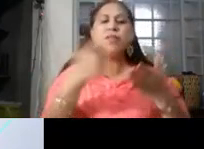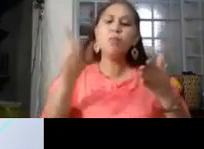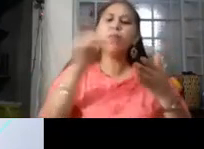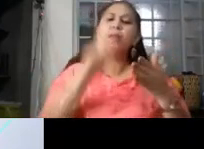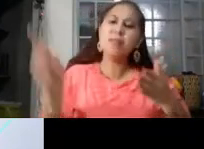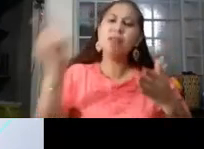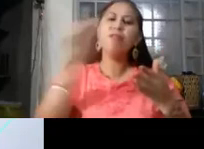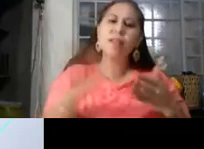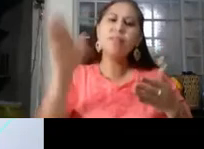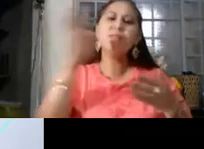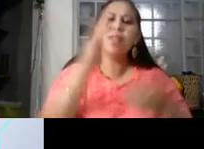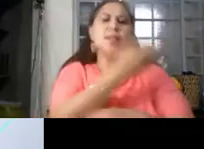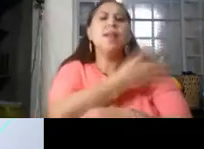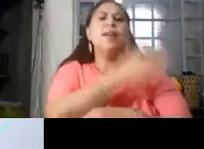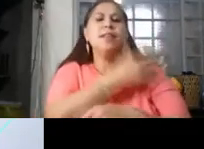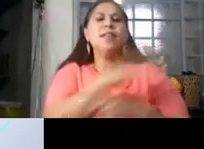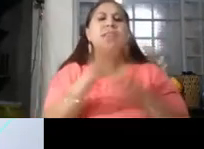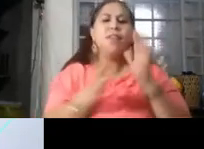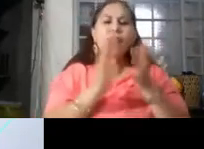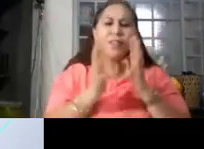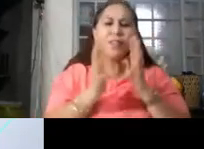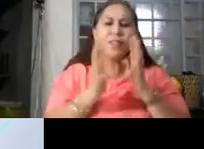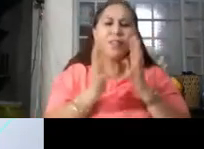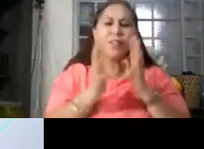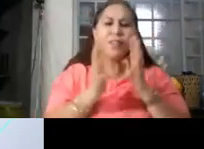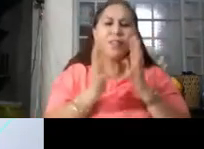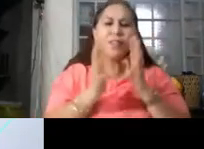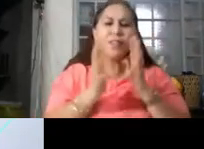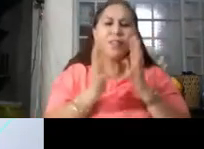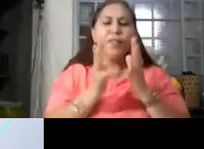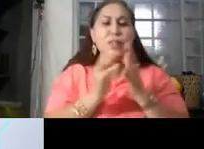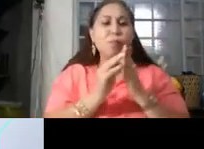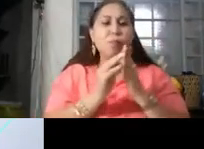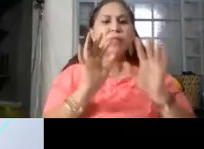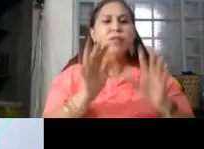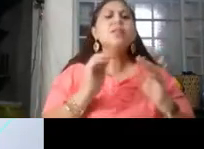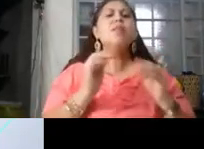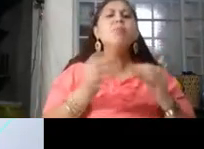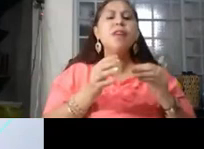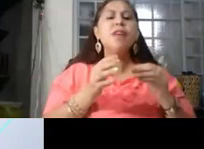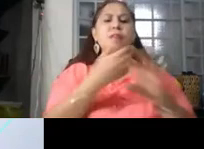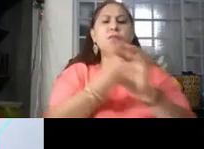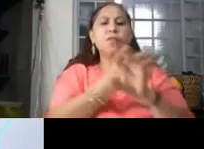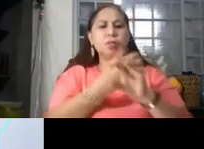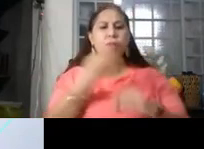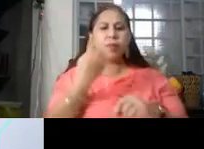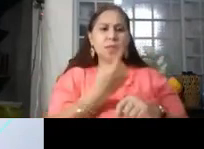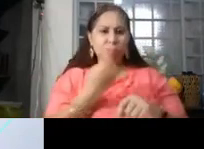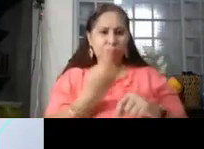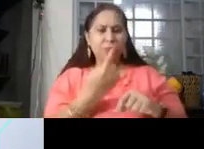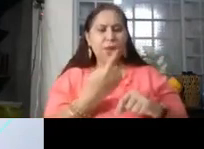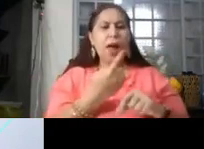vocês vão poder passar várias vezes e treinar e fazer o vídeo. Se você optar fazer o vídeo